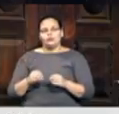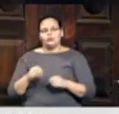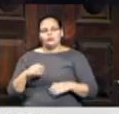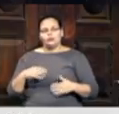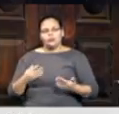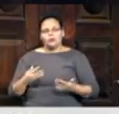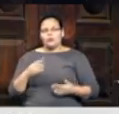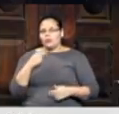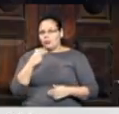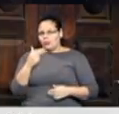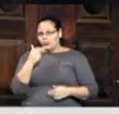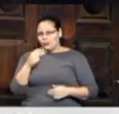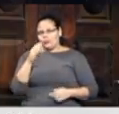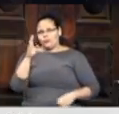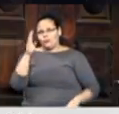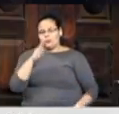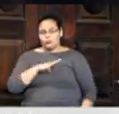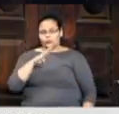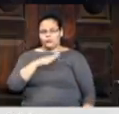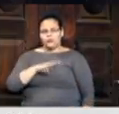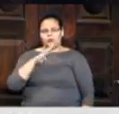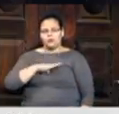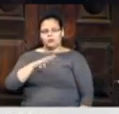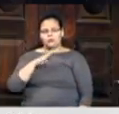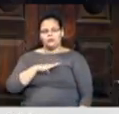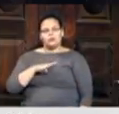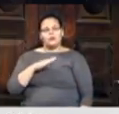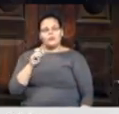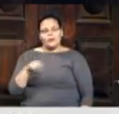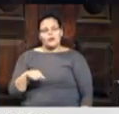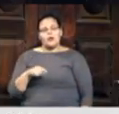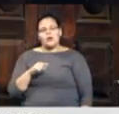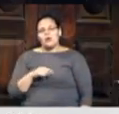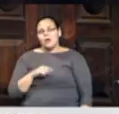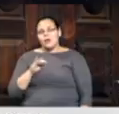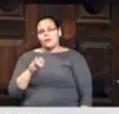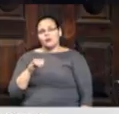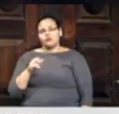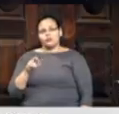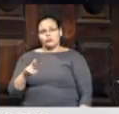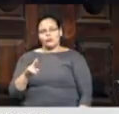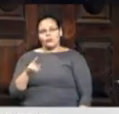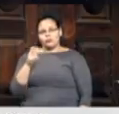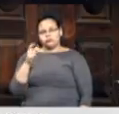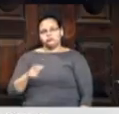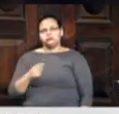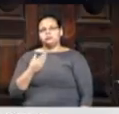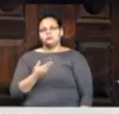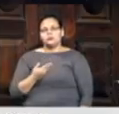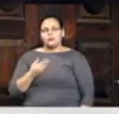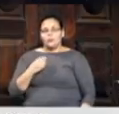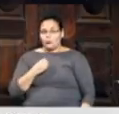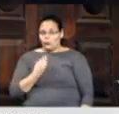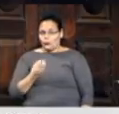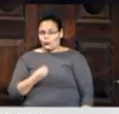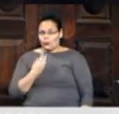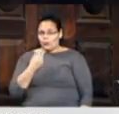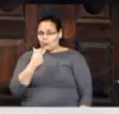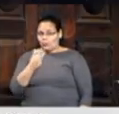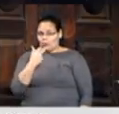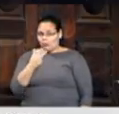da língua portuguesa, aqui representado pelo embaixador Jaime Leitão. O poema chama-se